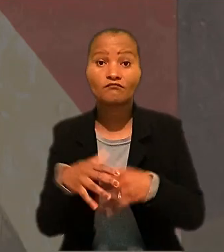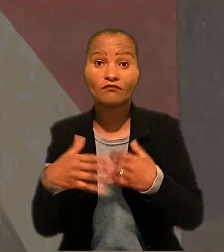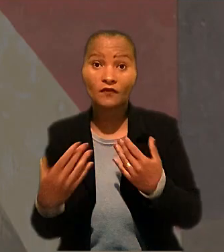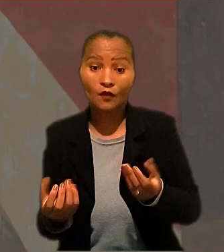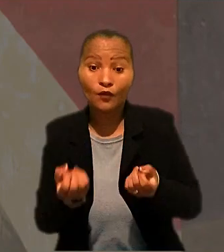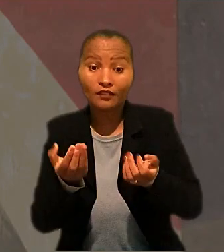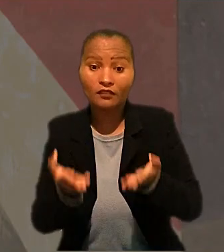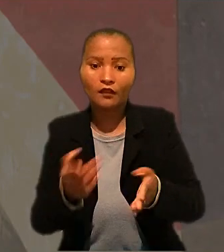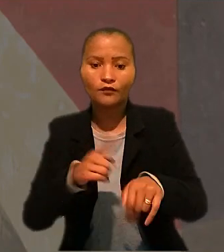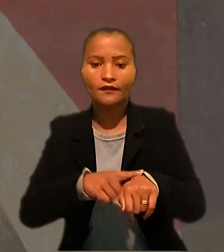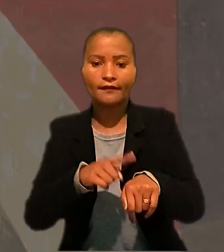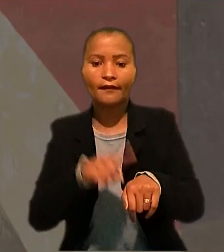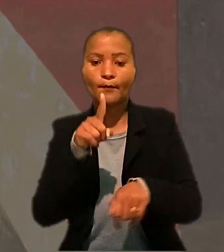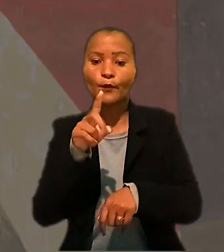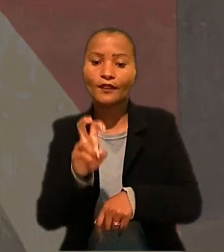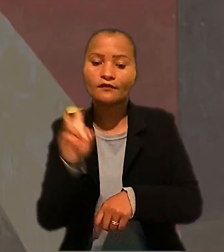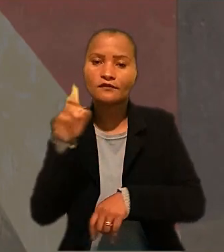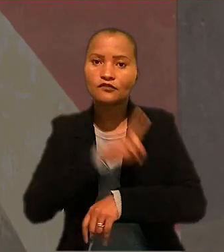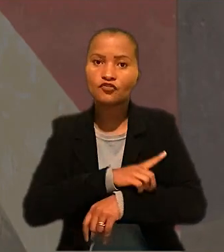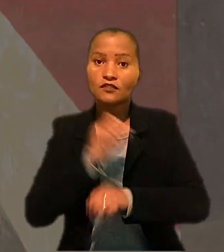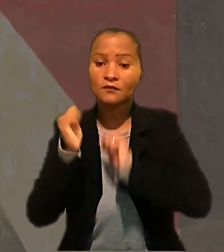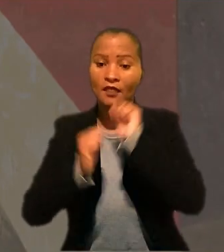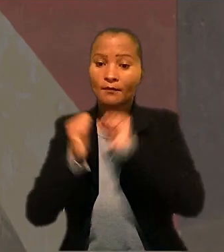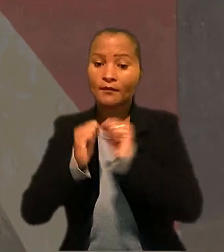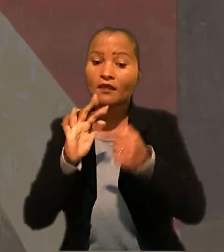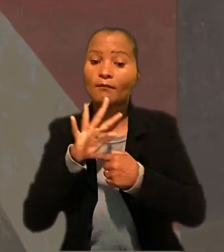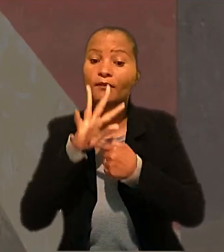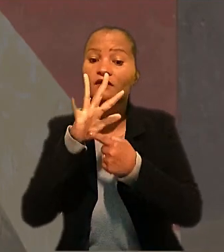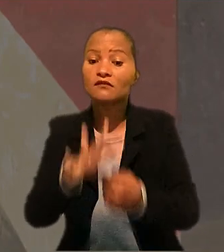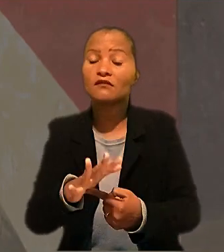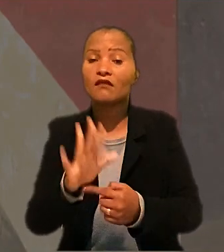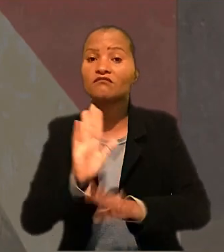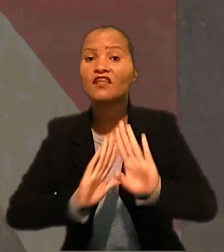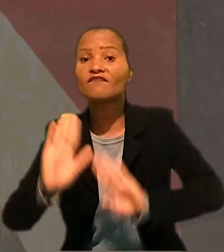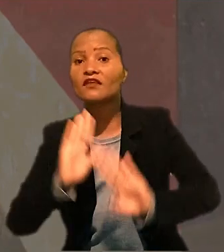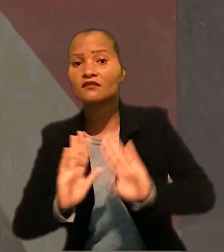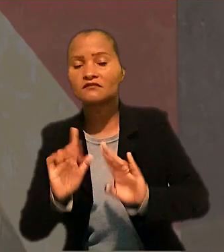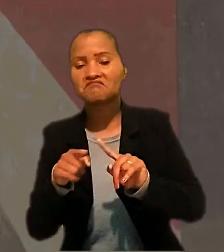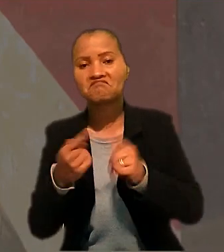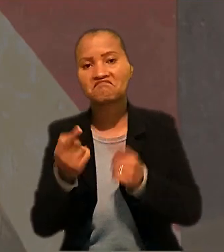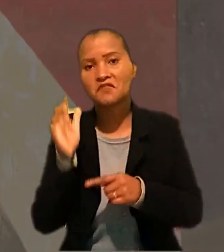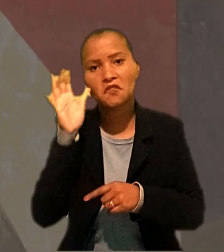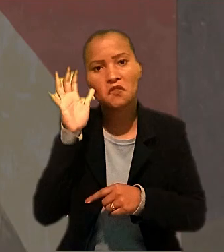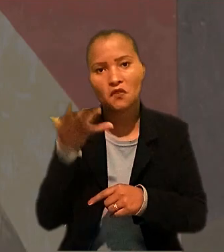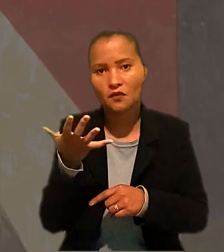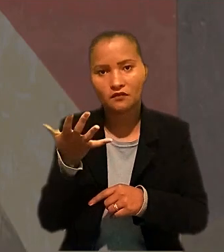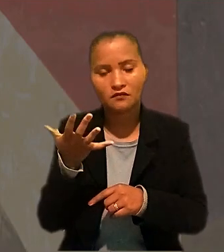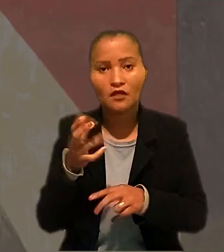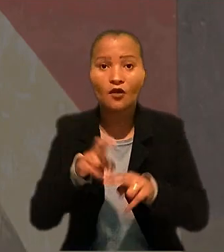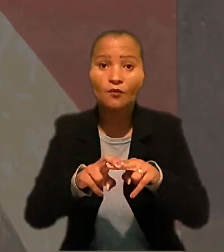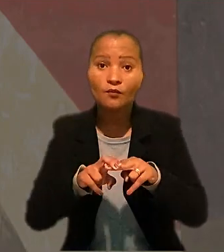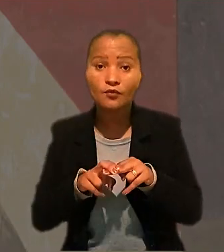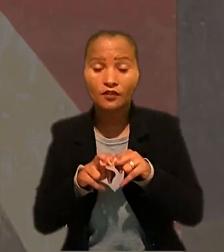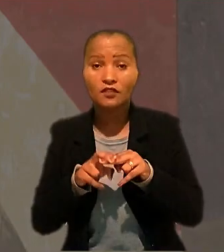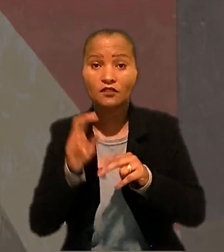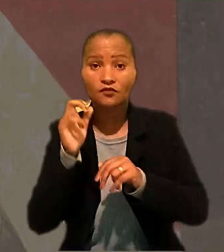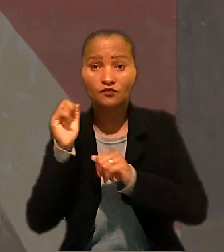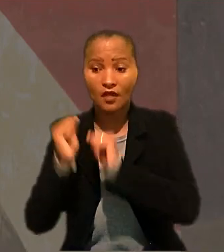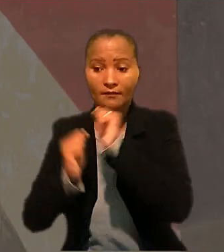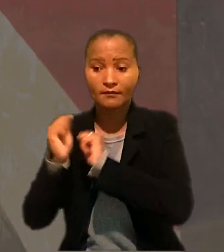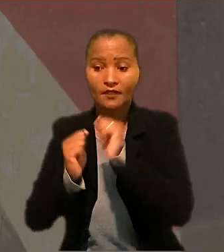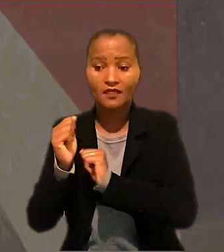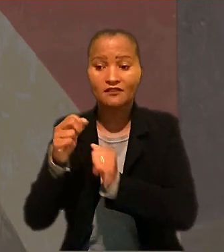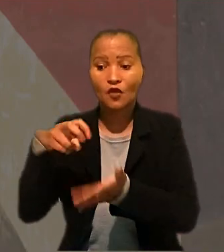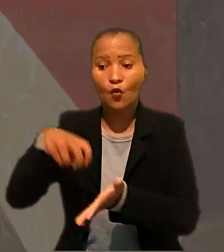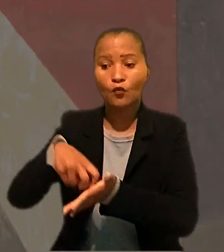Foi então estabelecido o prazo de 15 dias para que a empresa apresentasse a contestação, o que não ocorreu. Por isso,